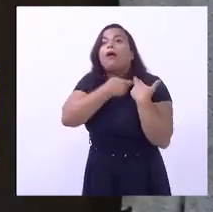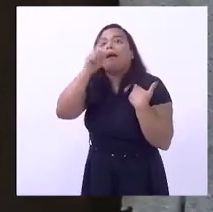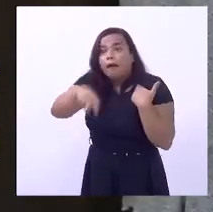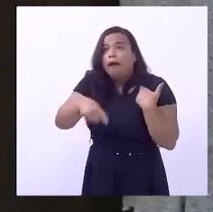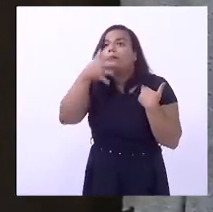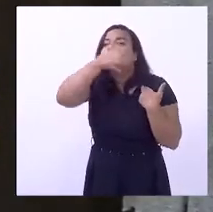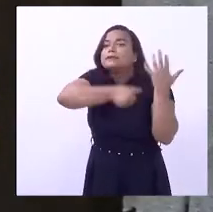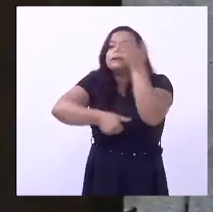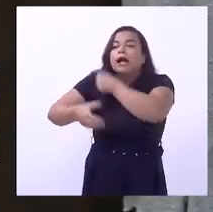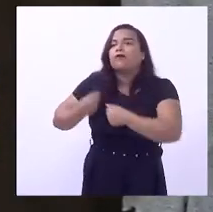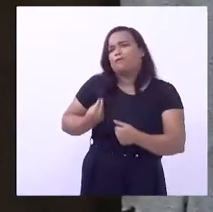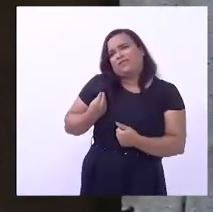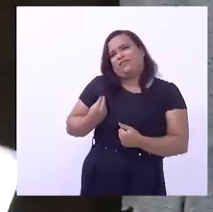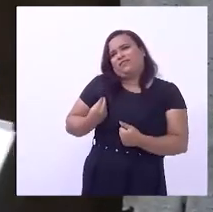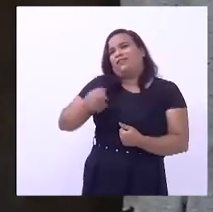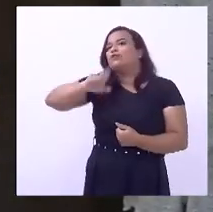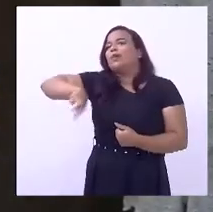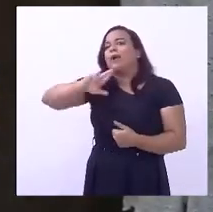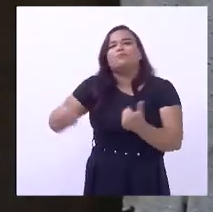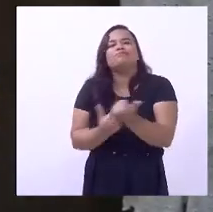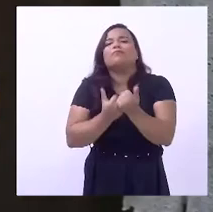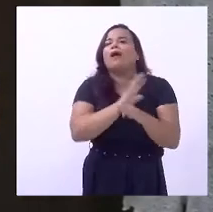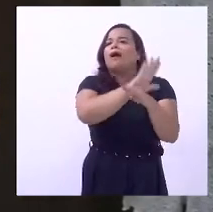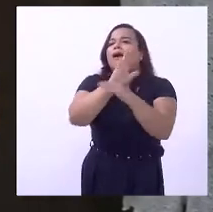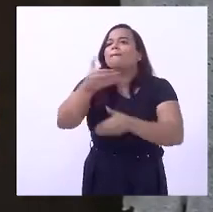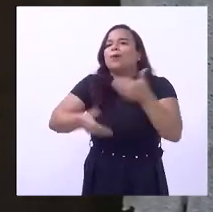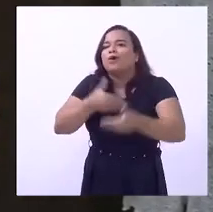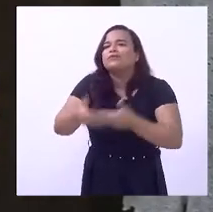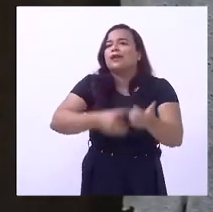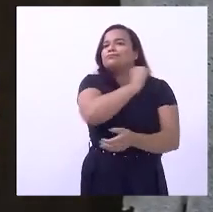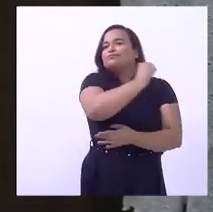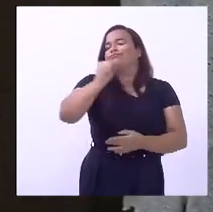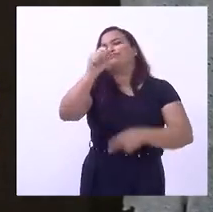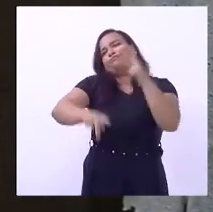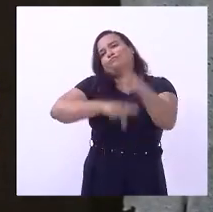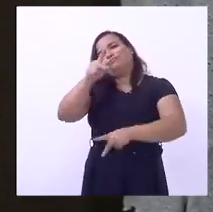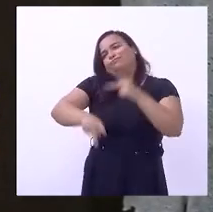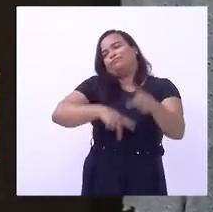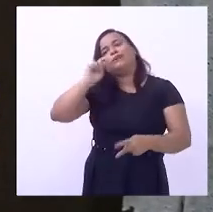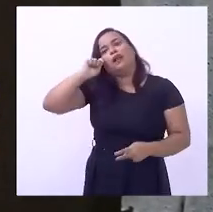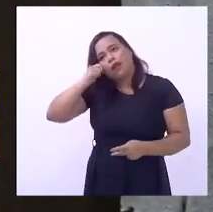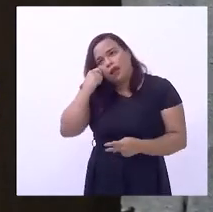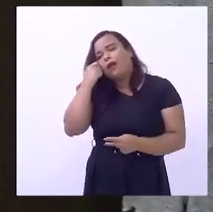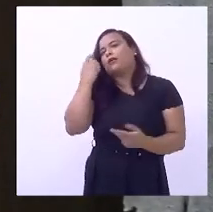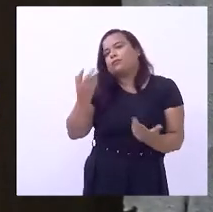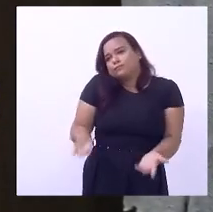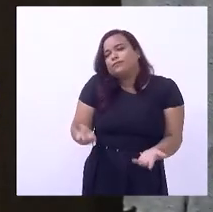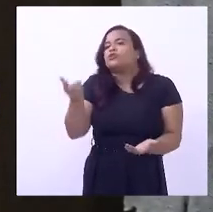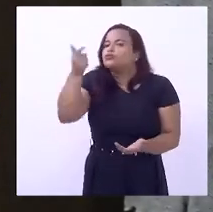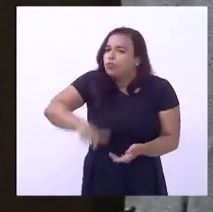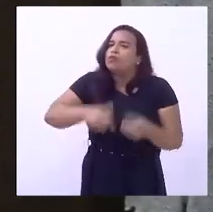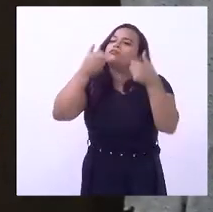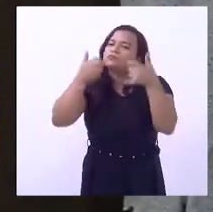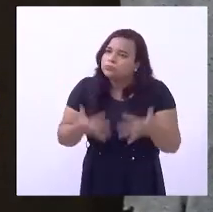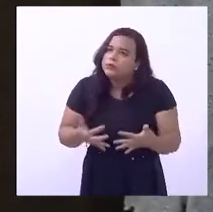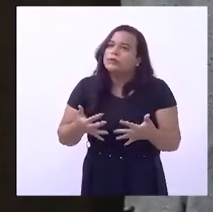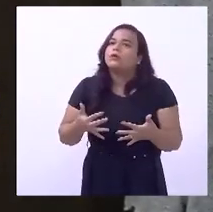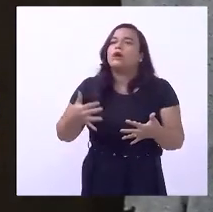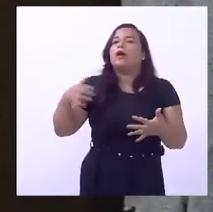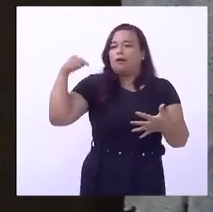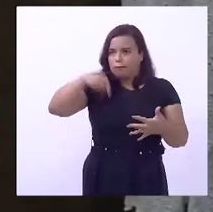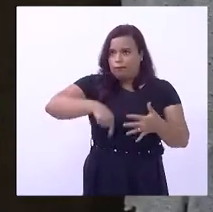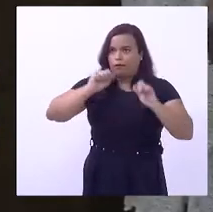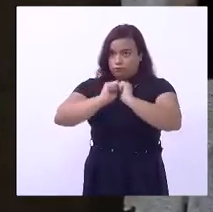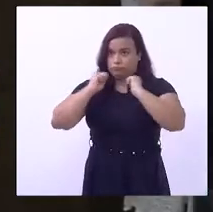e não coadunar com o processo de genocídio da população negra. Então, voltando a dizer aqui, esta